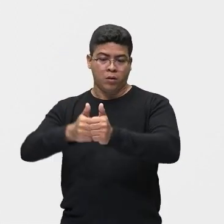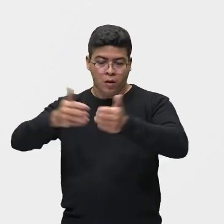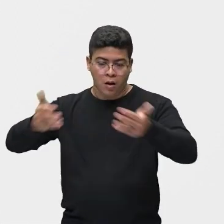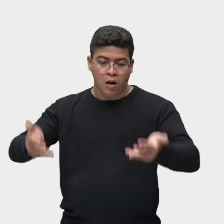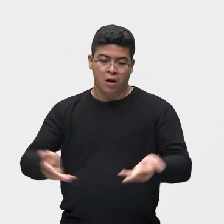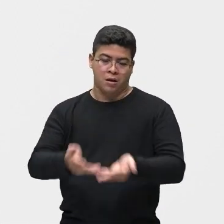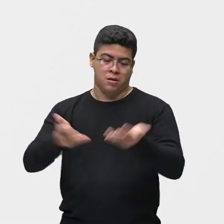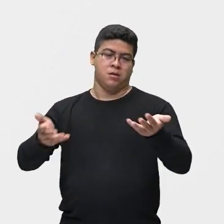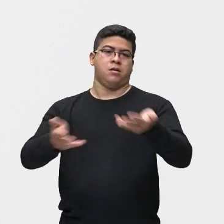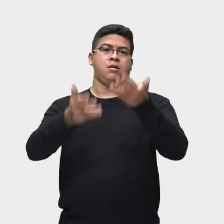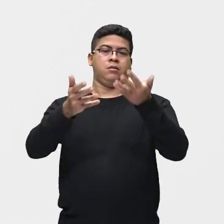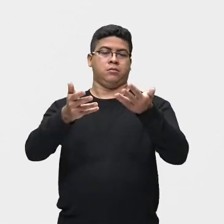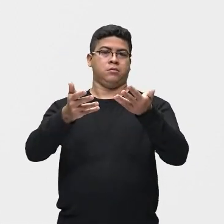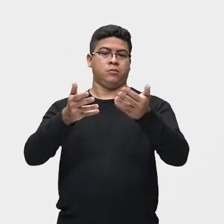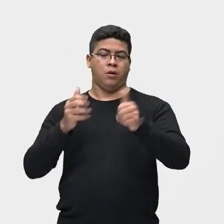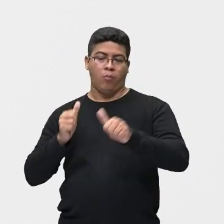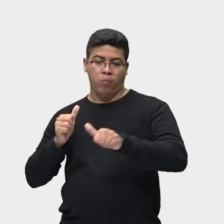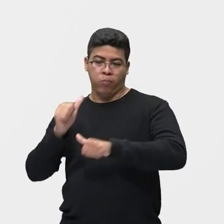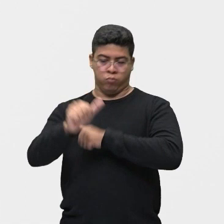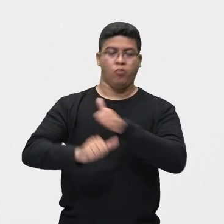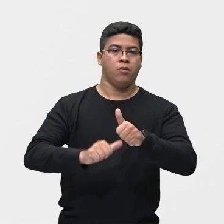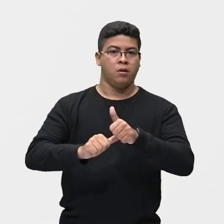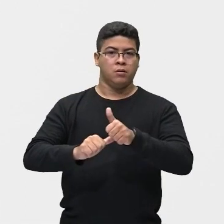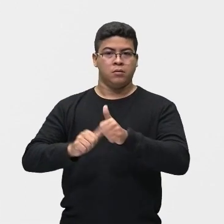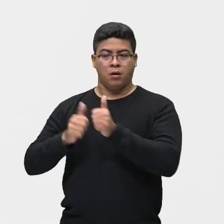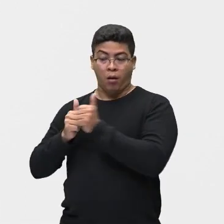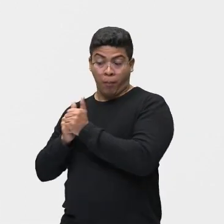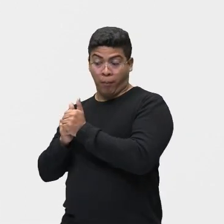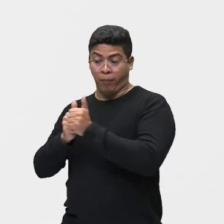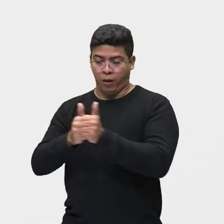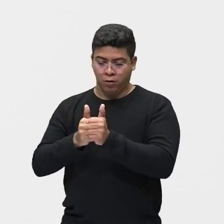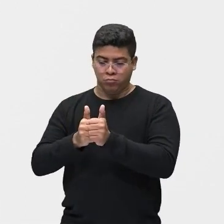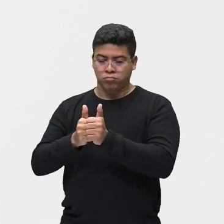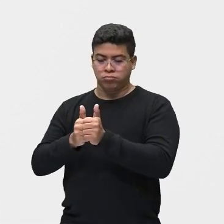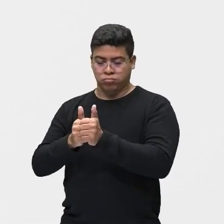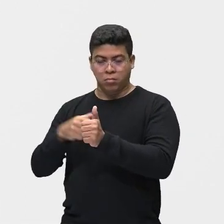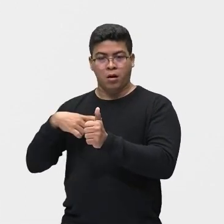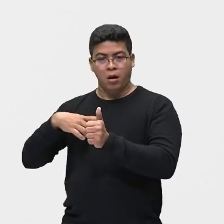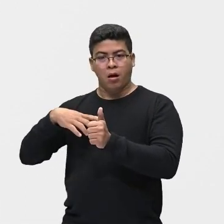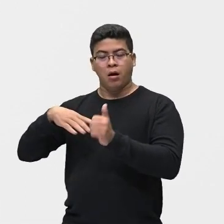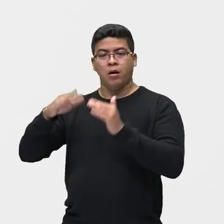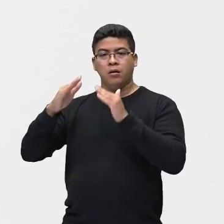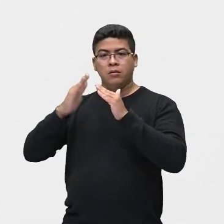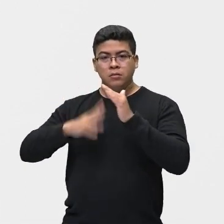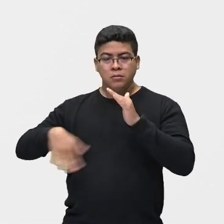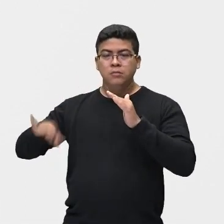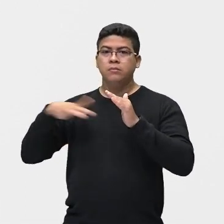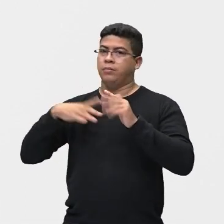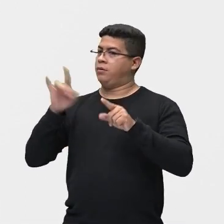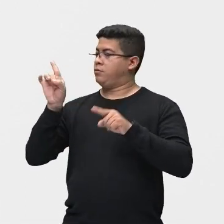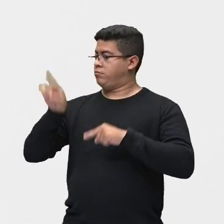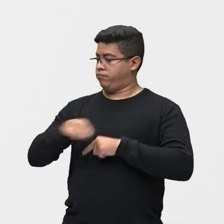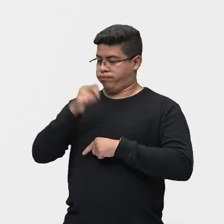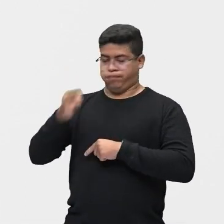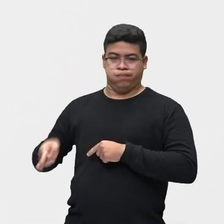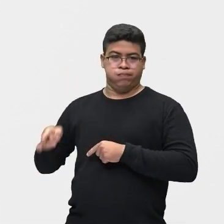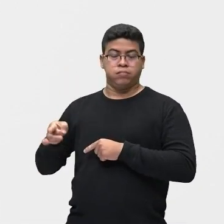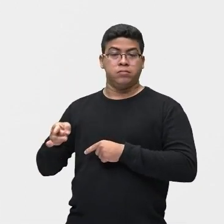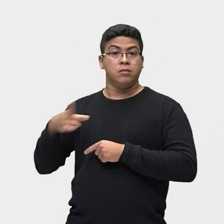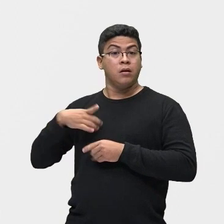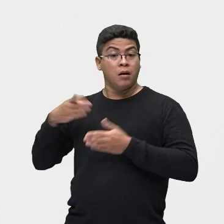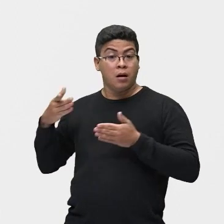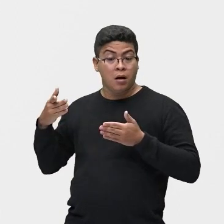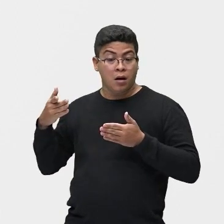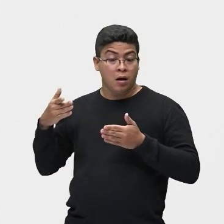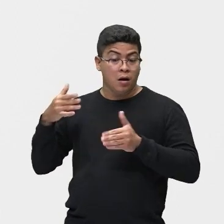perseguição à exaltação. A perseguição por conta do período em que os terreiros foram proibidos. E ao mesmo